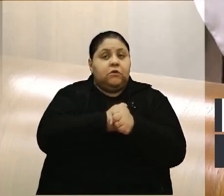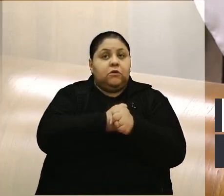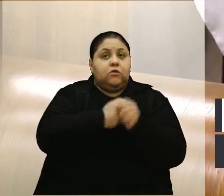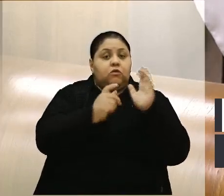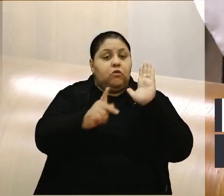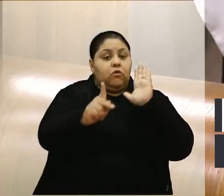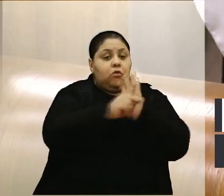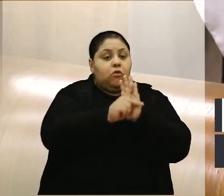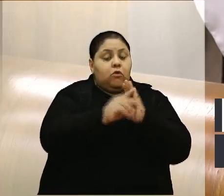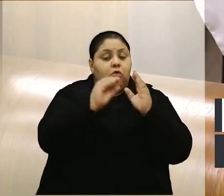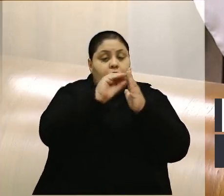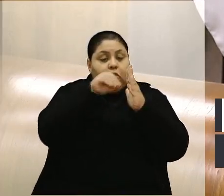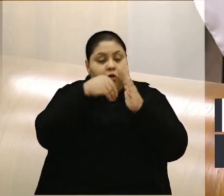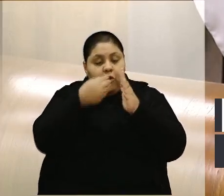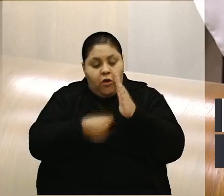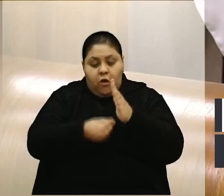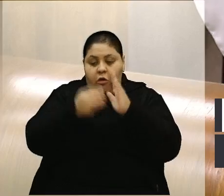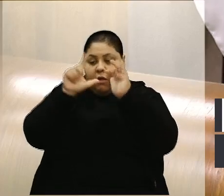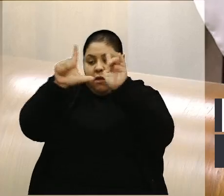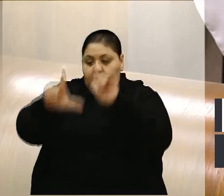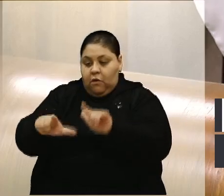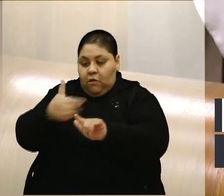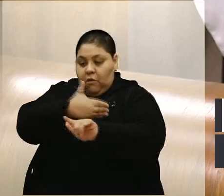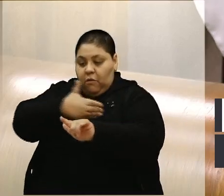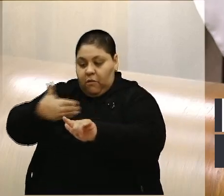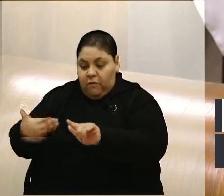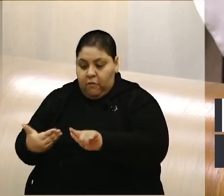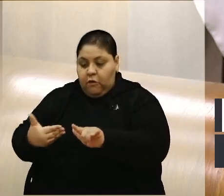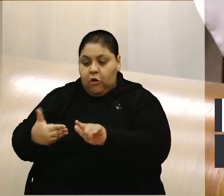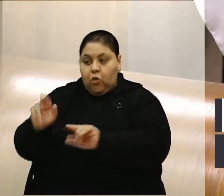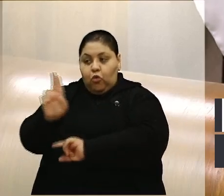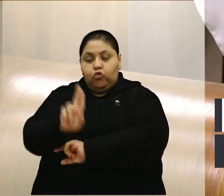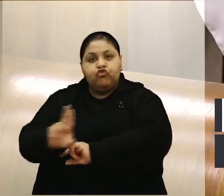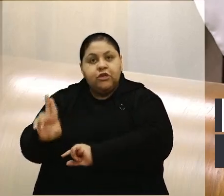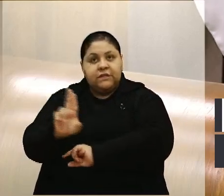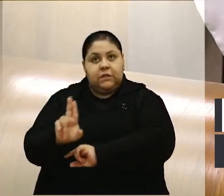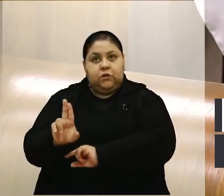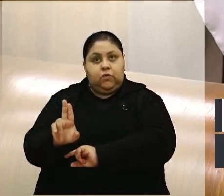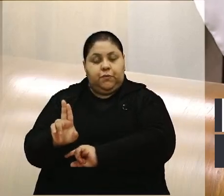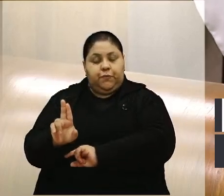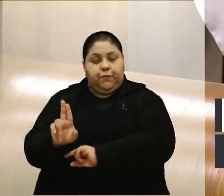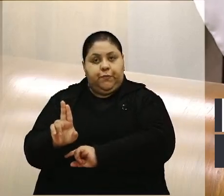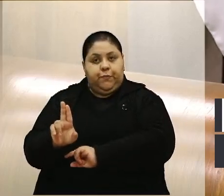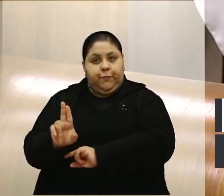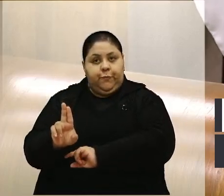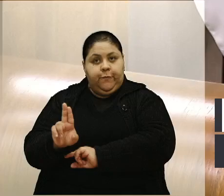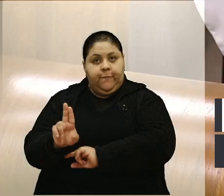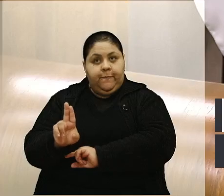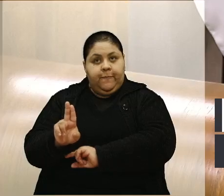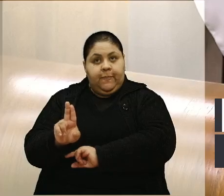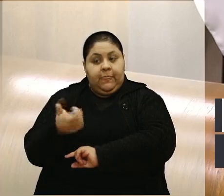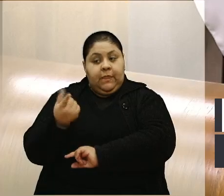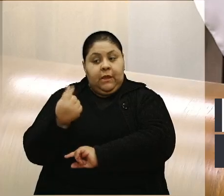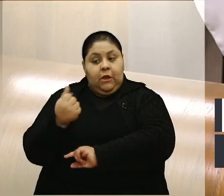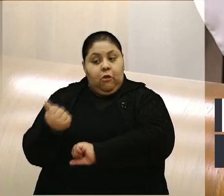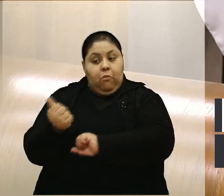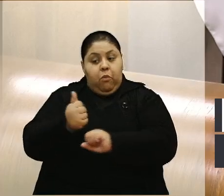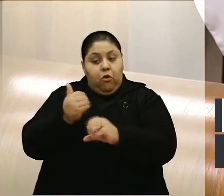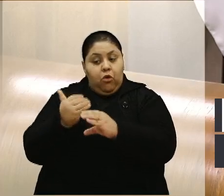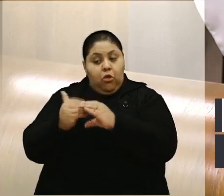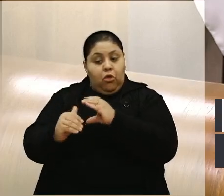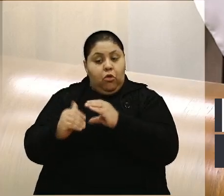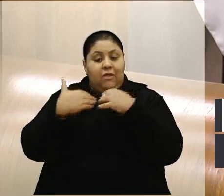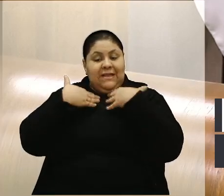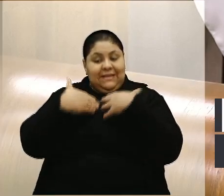SAMAI, das áreas públicas que o SAMAI está utilizando, esse recurso pode ser repassado para a